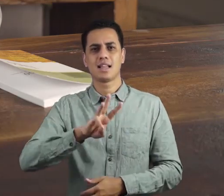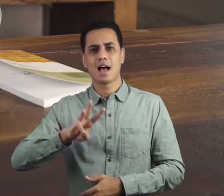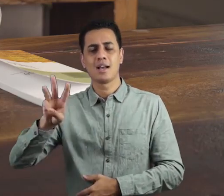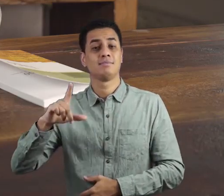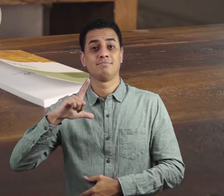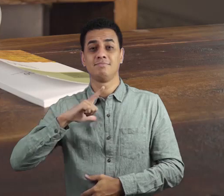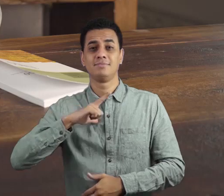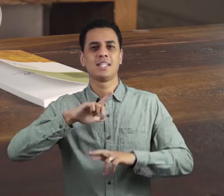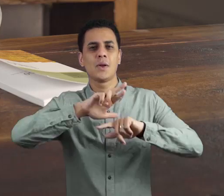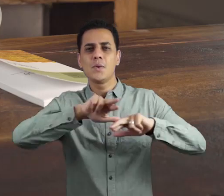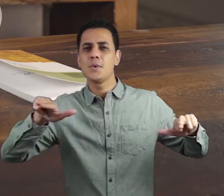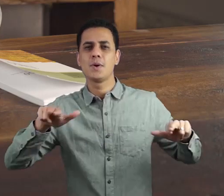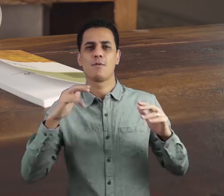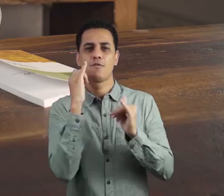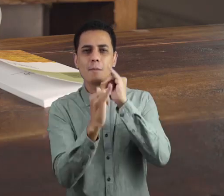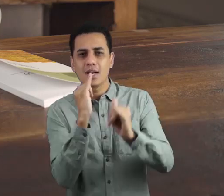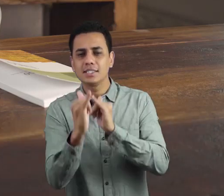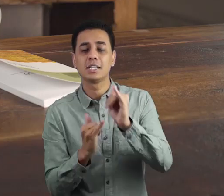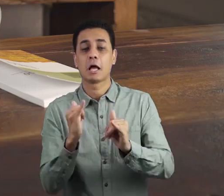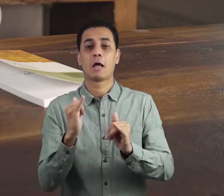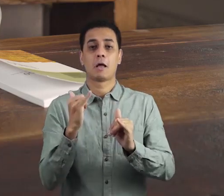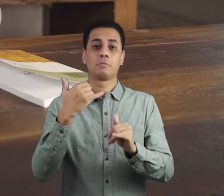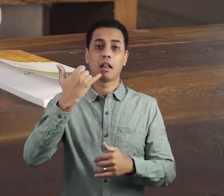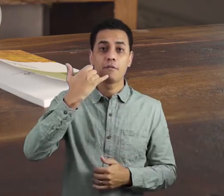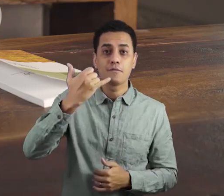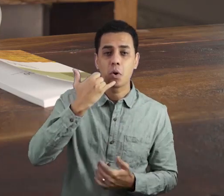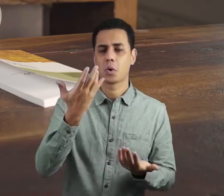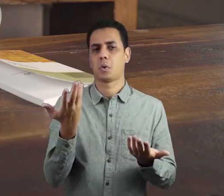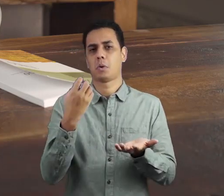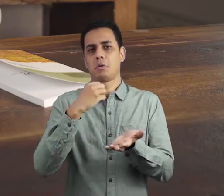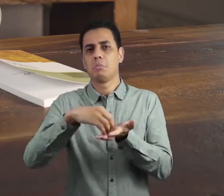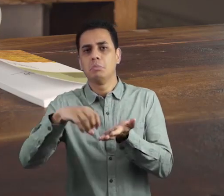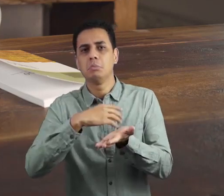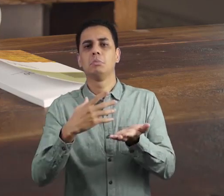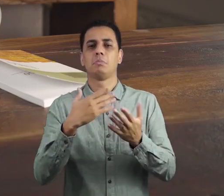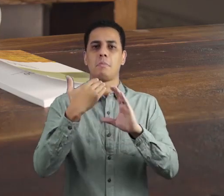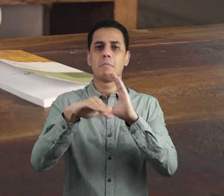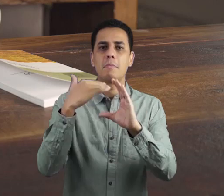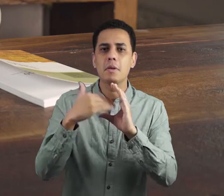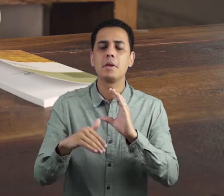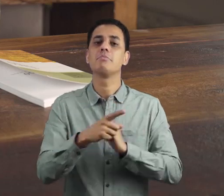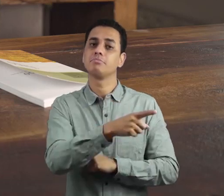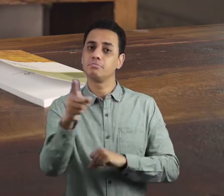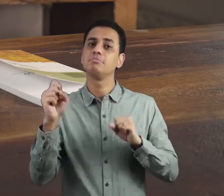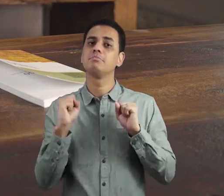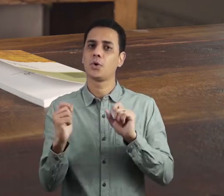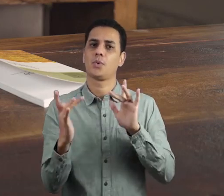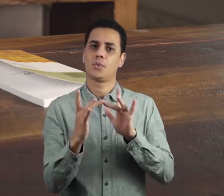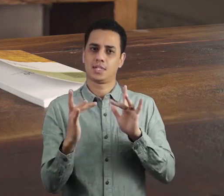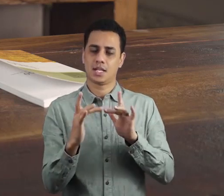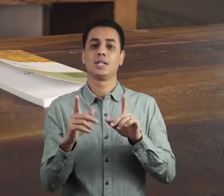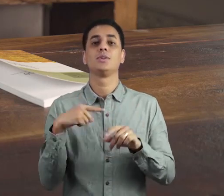lembrar de que tem sido muito precioso cada devocional diário. Às 6 horas da manhã, lá no nosso